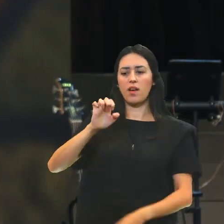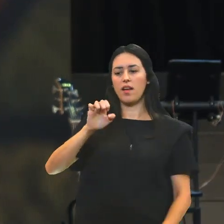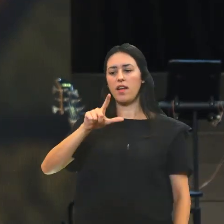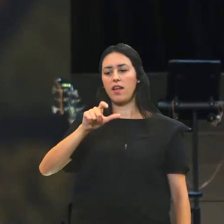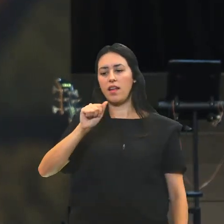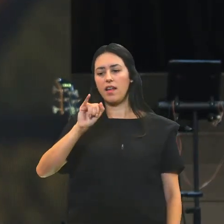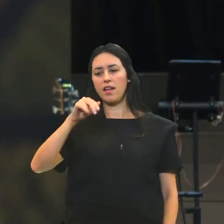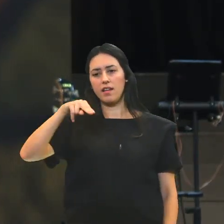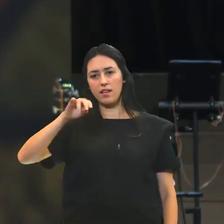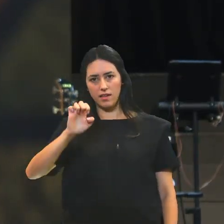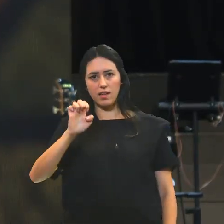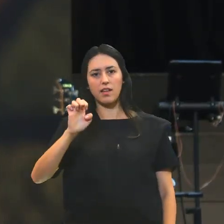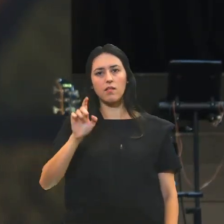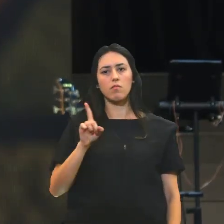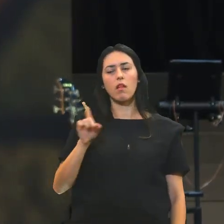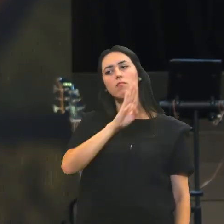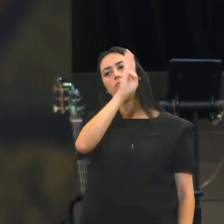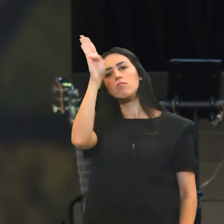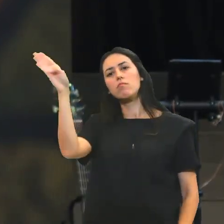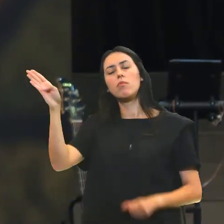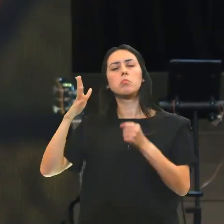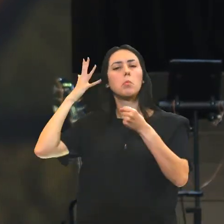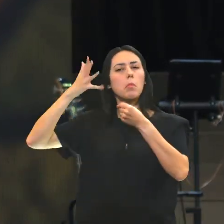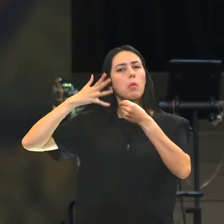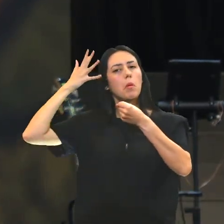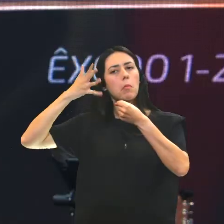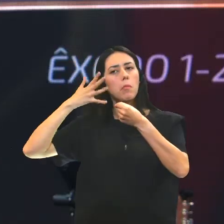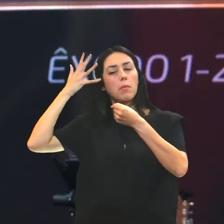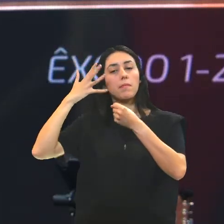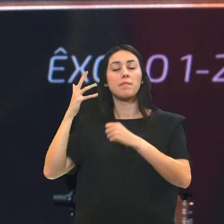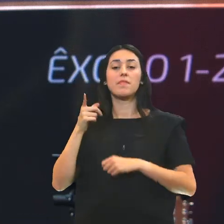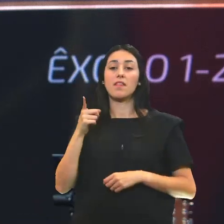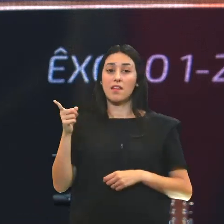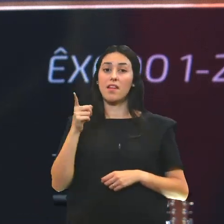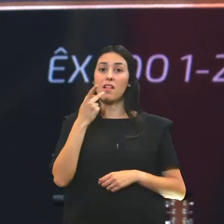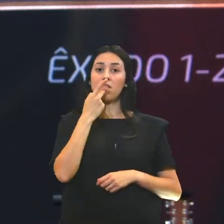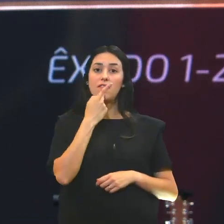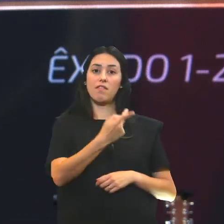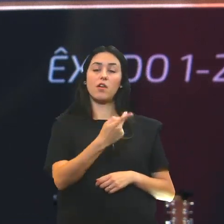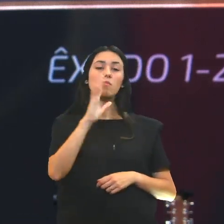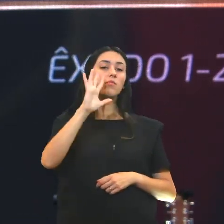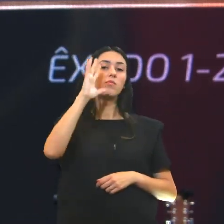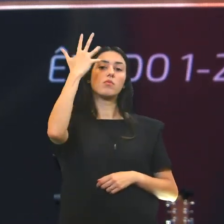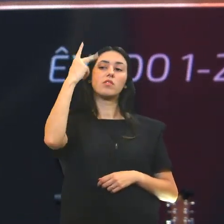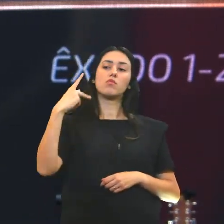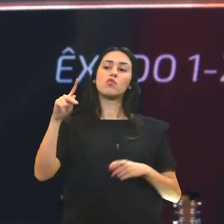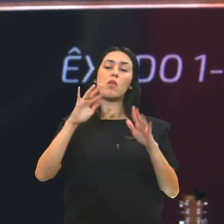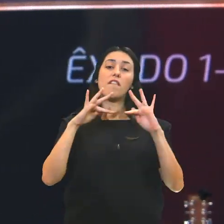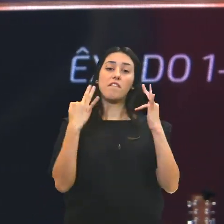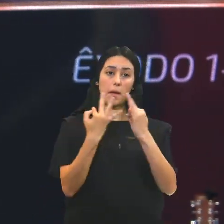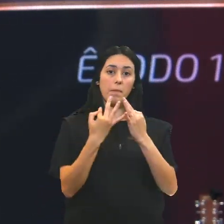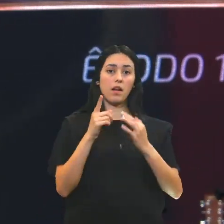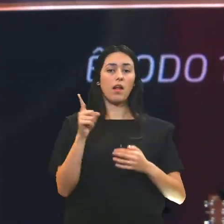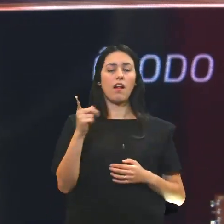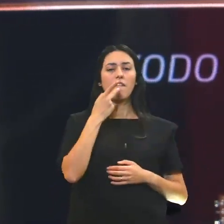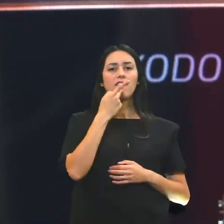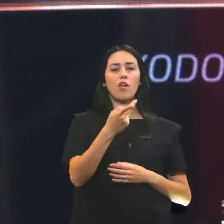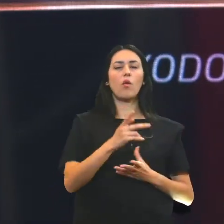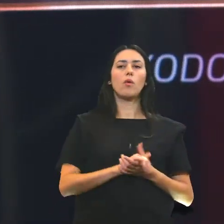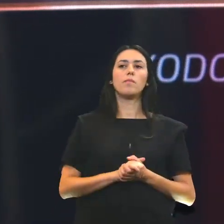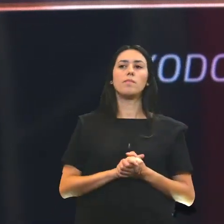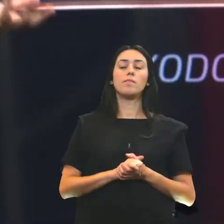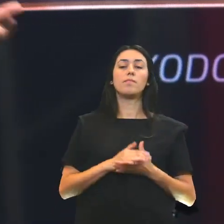Elaine, foi lá dar uma palestra para nós. E ela falou de um caso específico da família dela. Ela disse: olha, minha